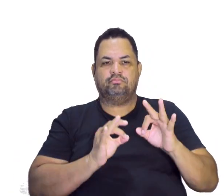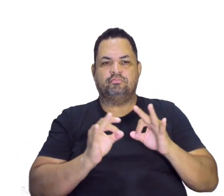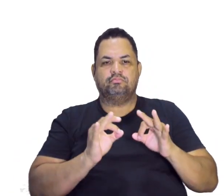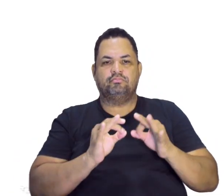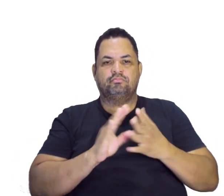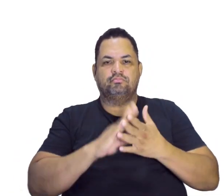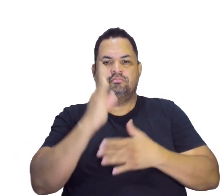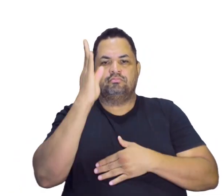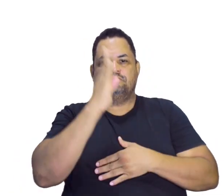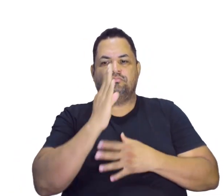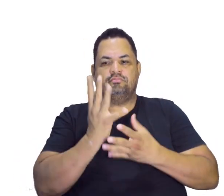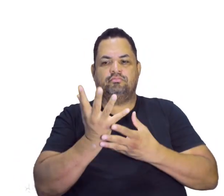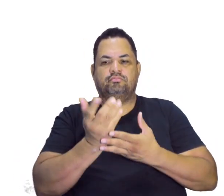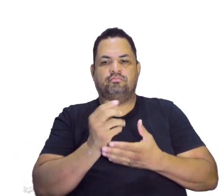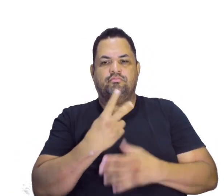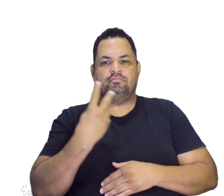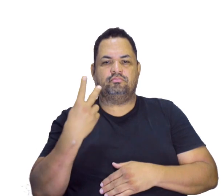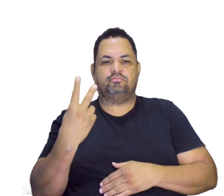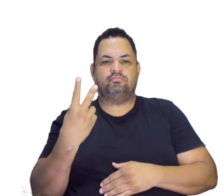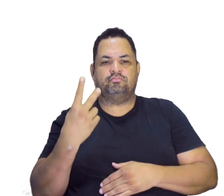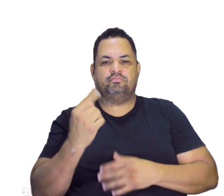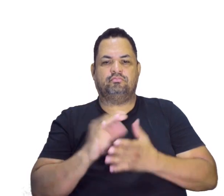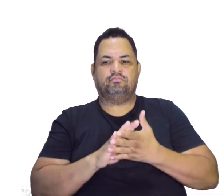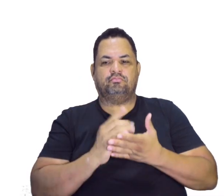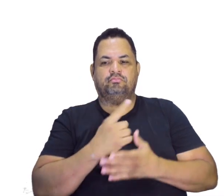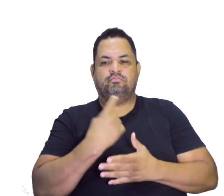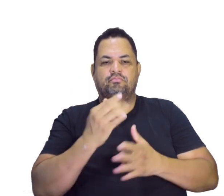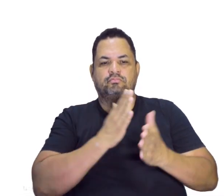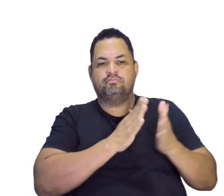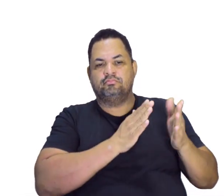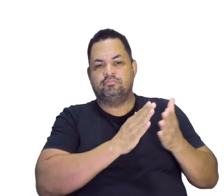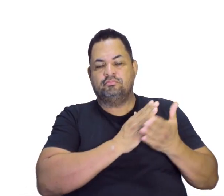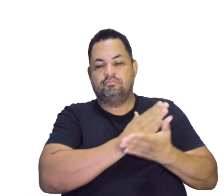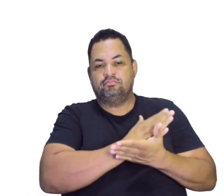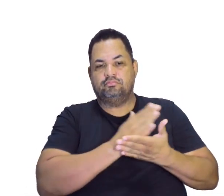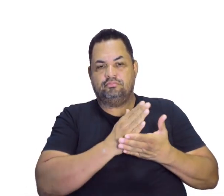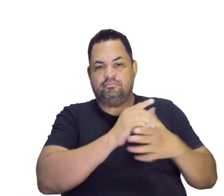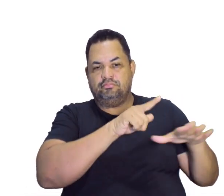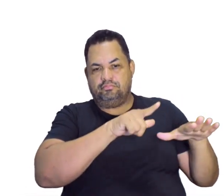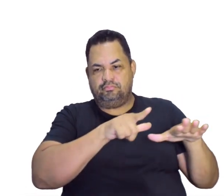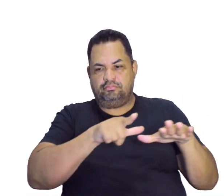Modernismo Brasileiro e Artistas, parte 2, nós começamos com a Semana